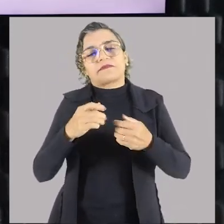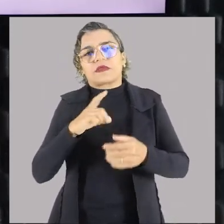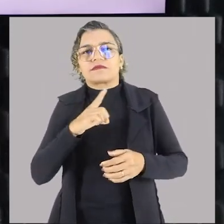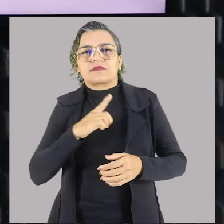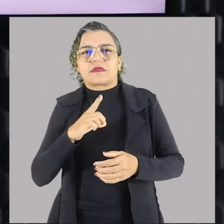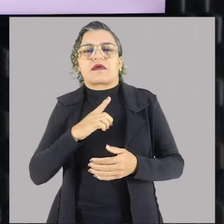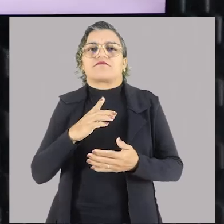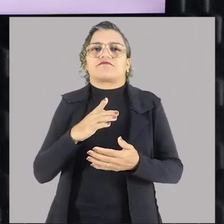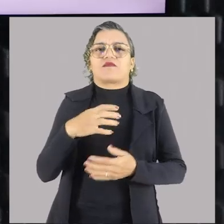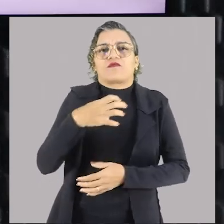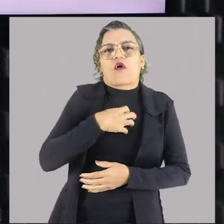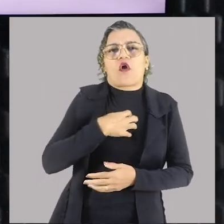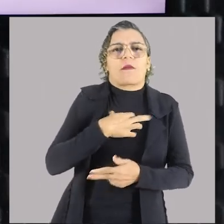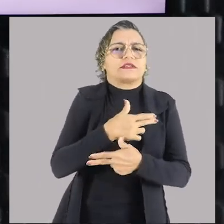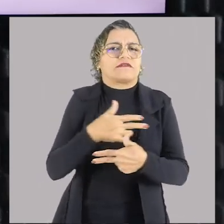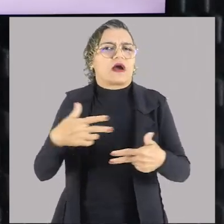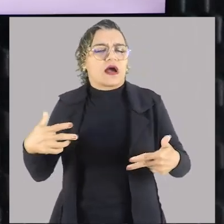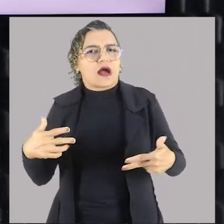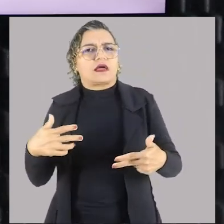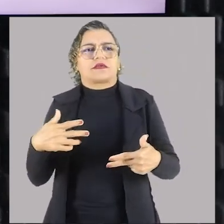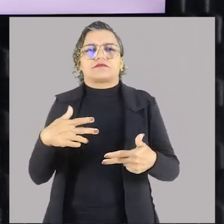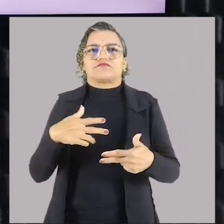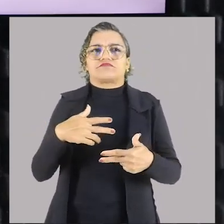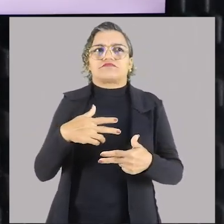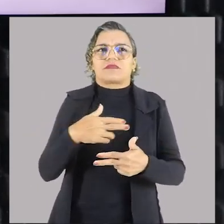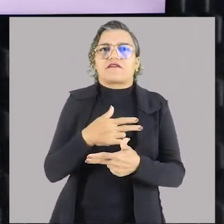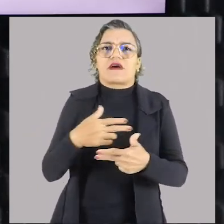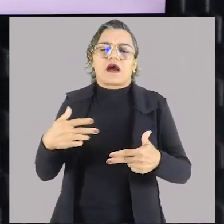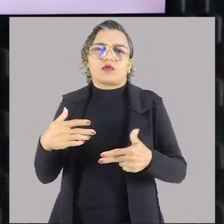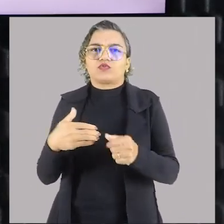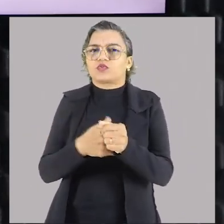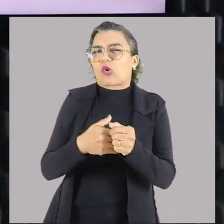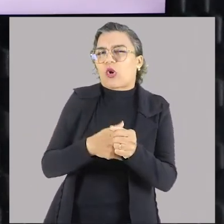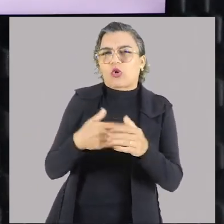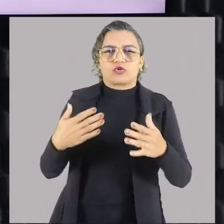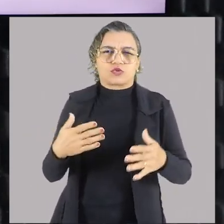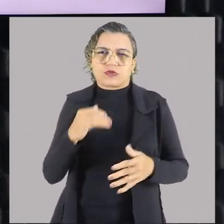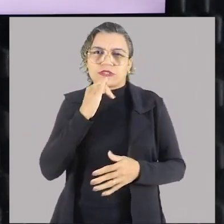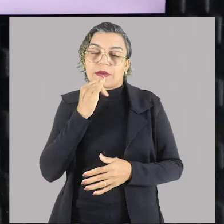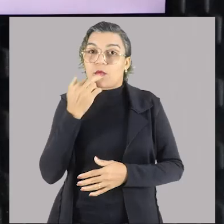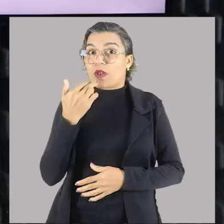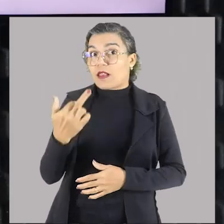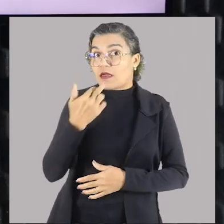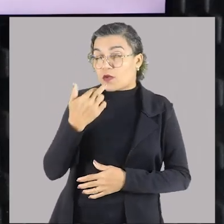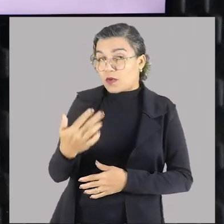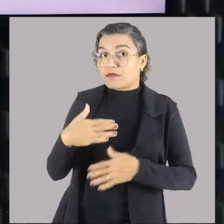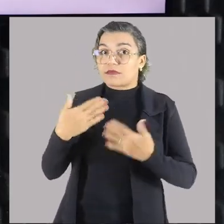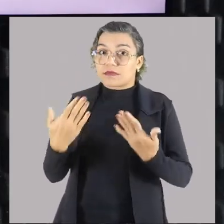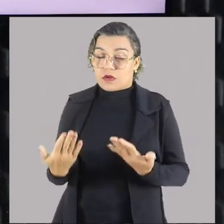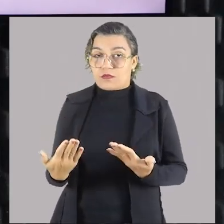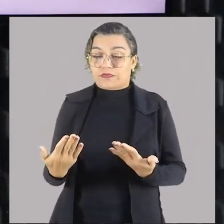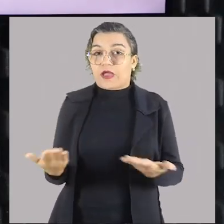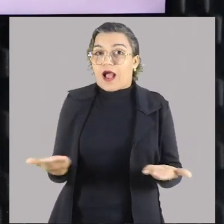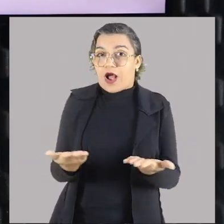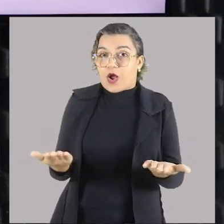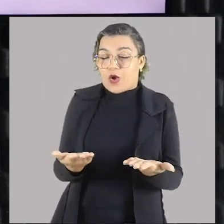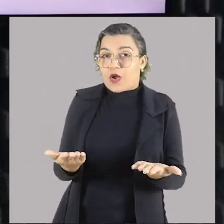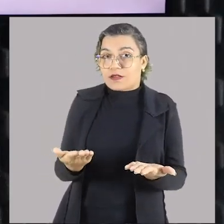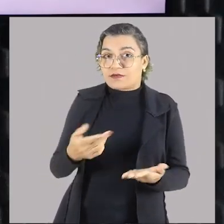meios, usando, por exemplo, diversos códigos, que são, por exemplo, as línguas. Então, nesse momento, nós estamos